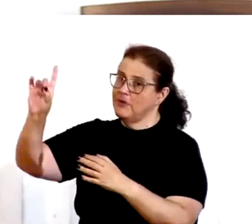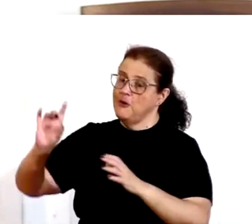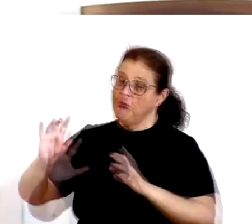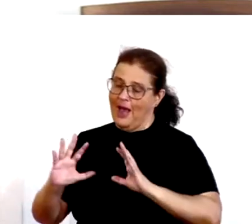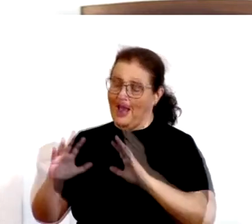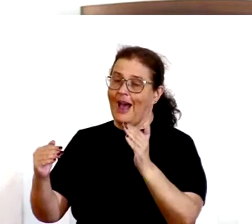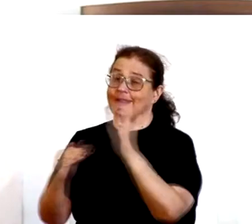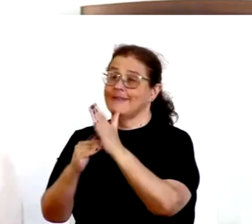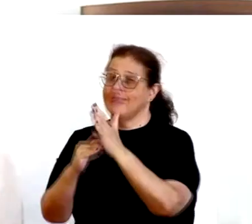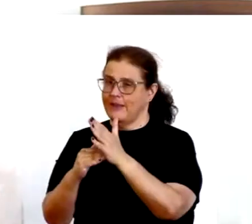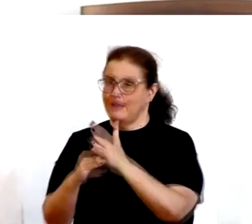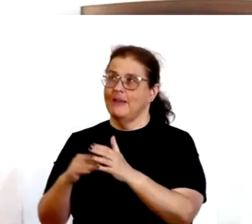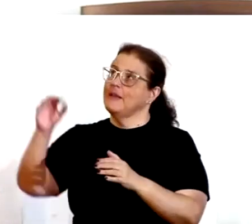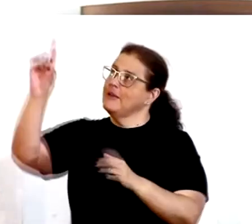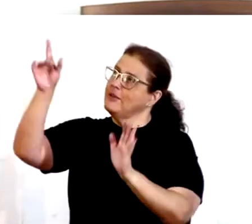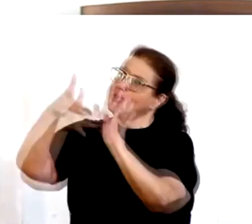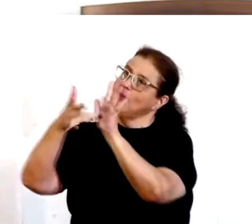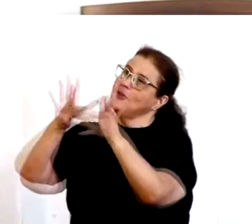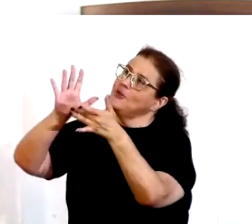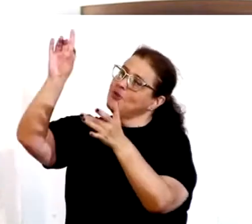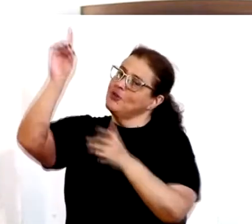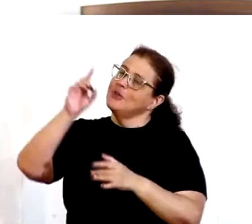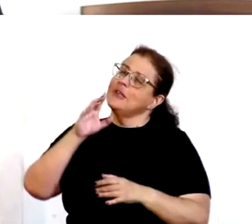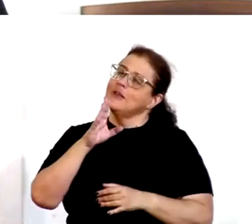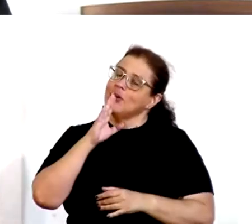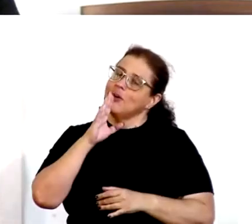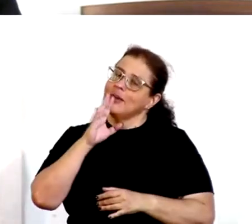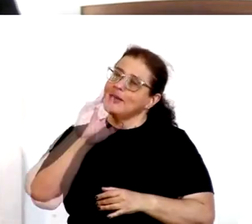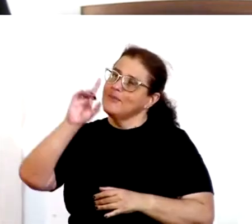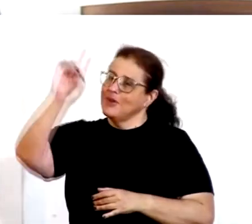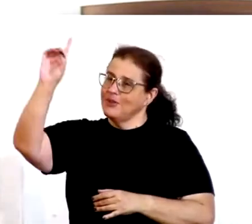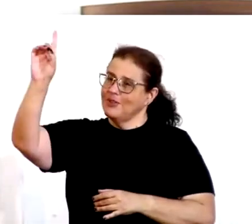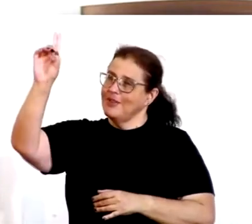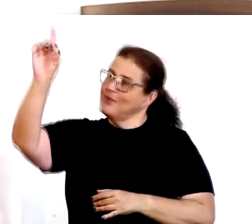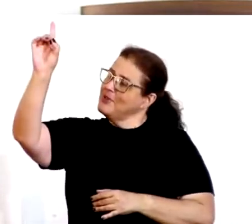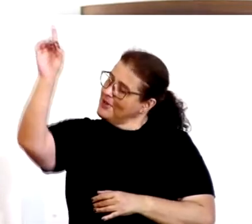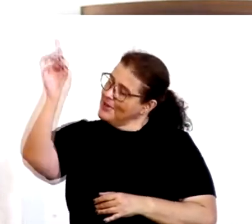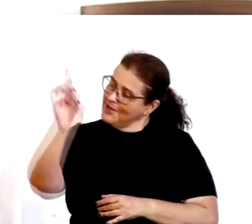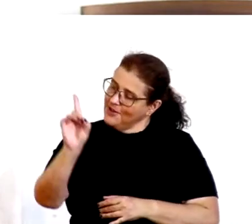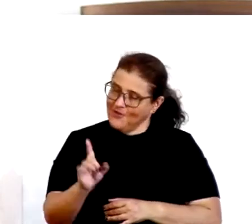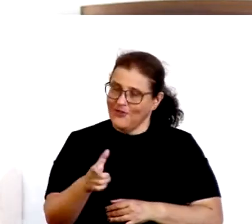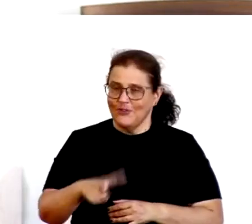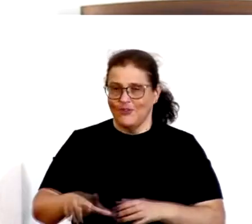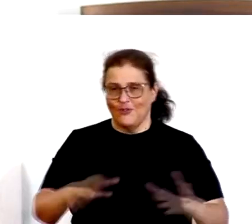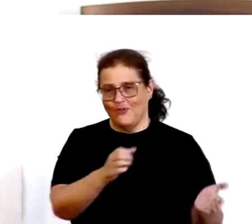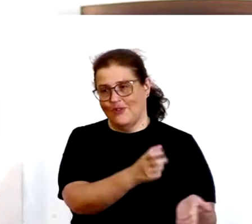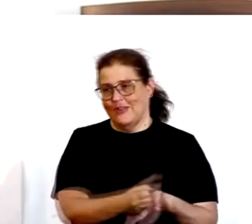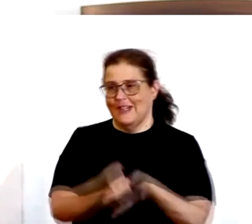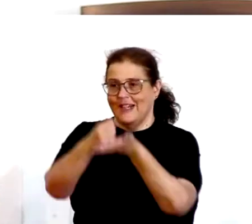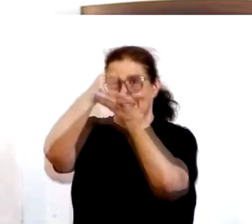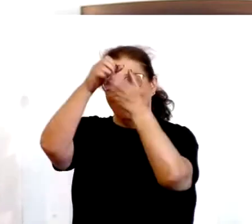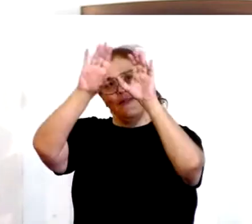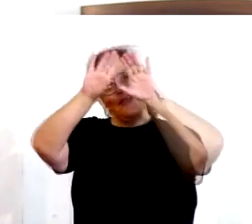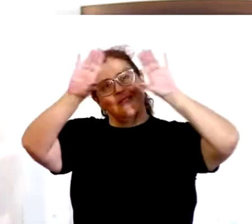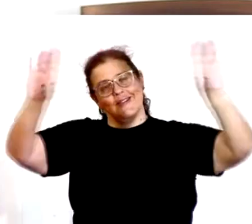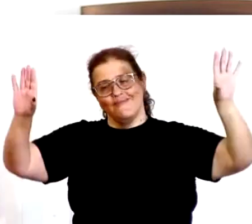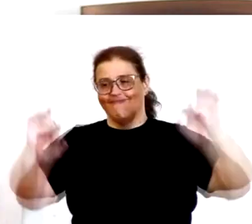da fé e do pleno conhecimento do Filho de Deus, à perfeita varonilidade, à medida da estatura da plenitude de